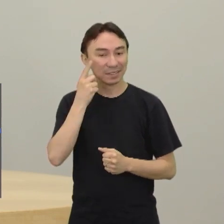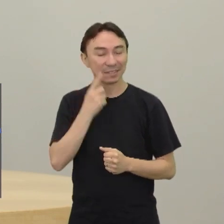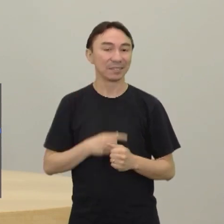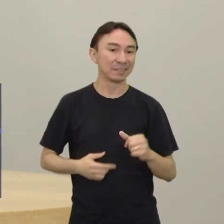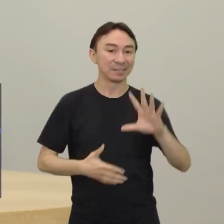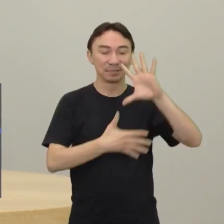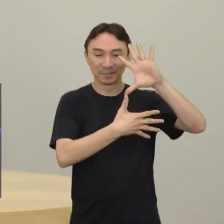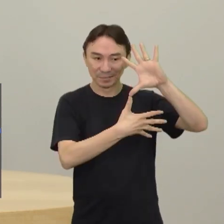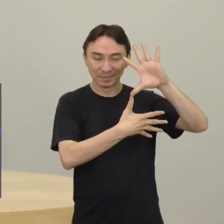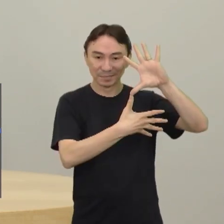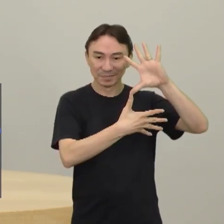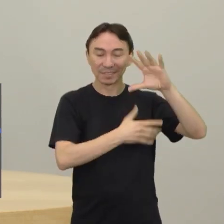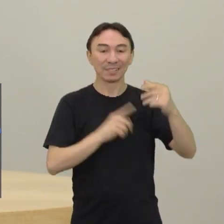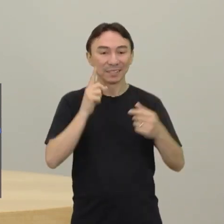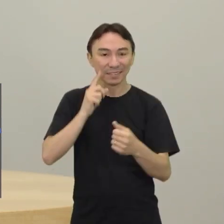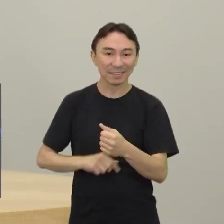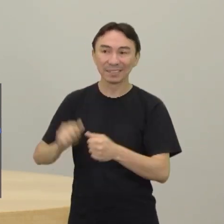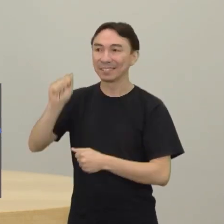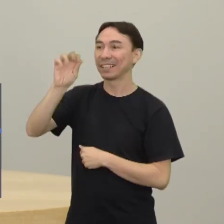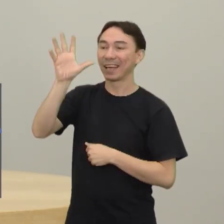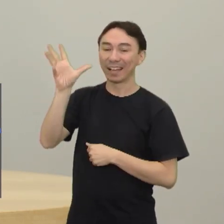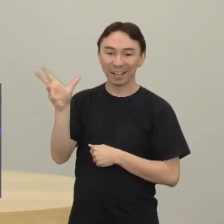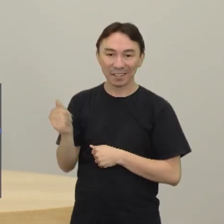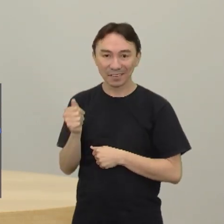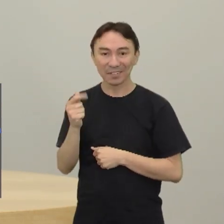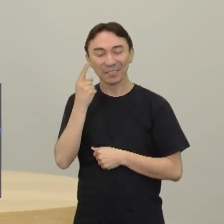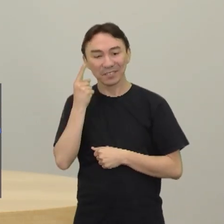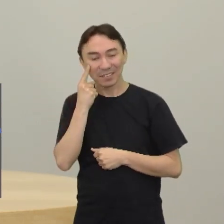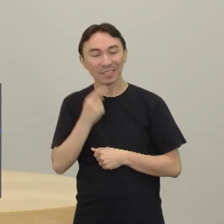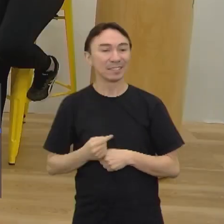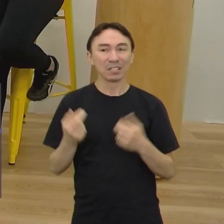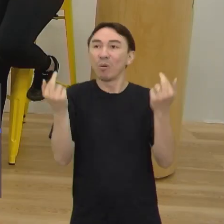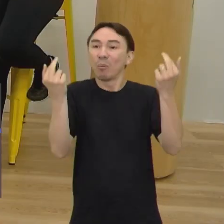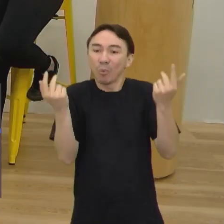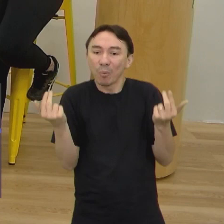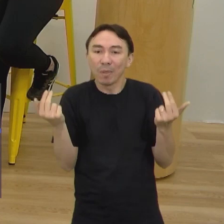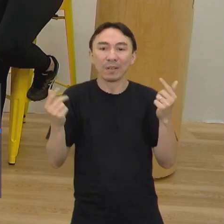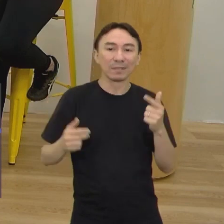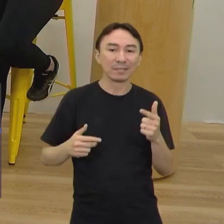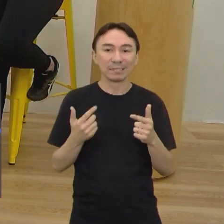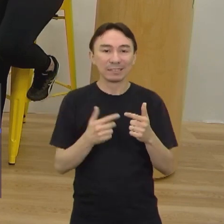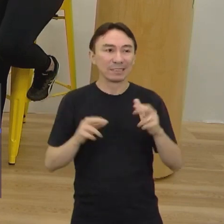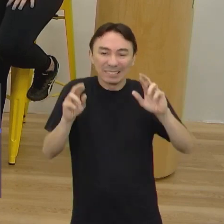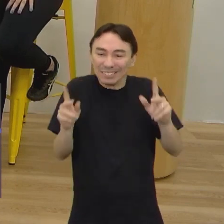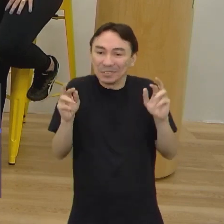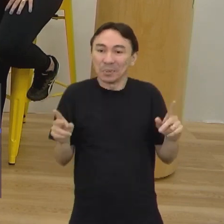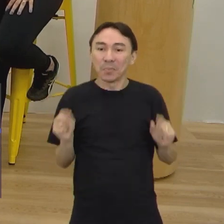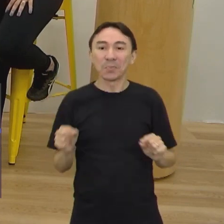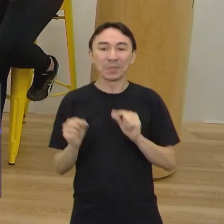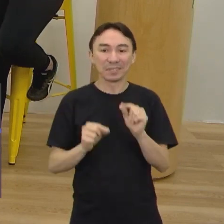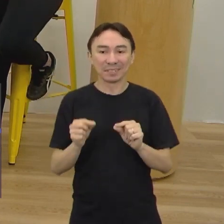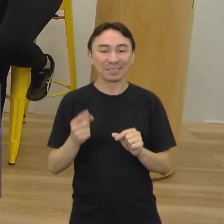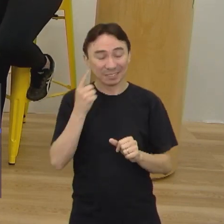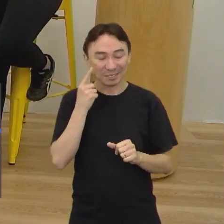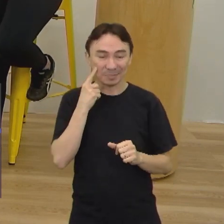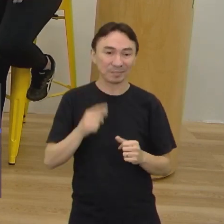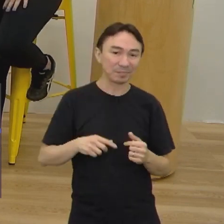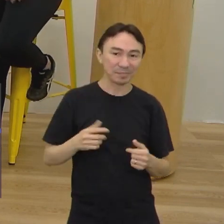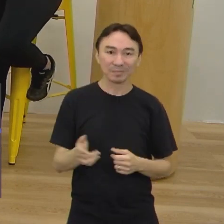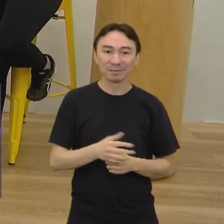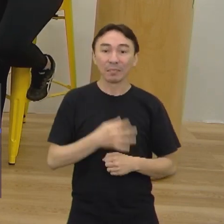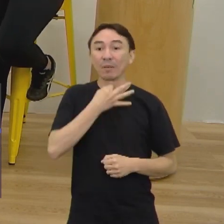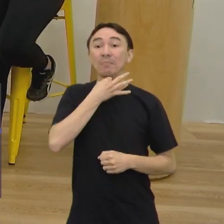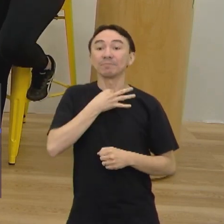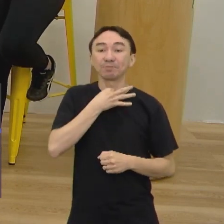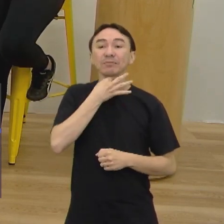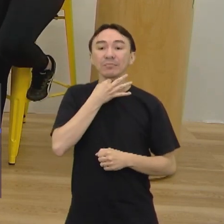Eu fiquei emocionada. Nossa, quanta emoção. Eu fiquei emocionada. Começar... Sabe quando você engole a saliva e... Foi isso que aconteceu. Então, Mas tô de volta, ó. Então